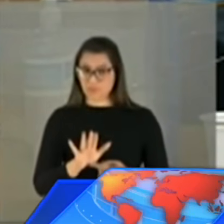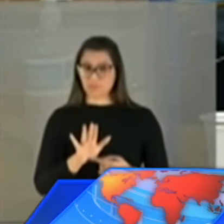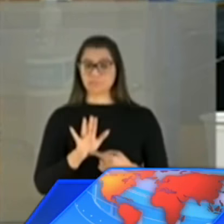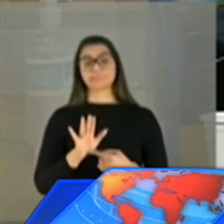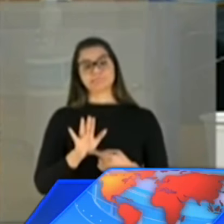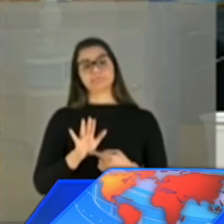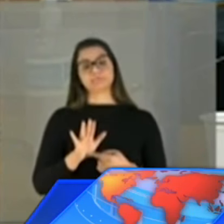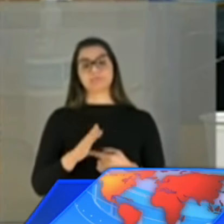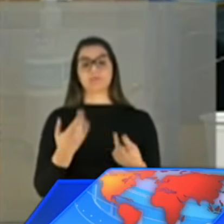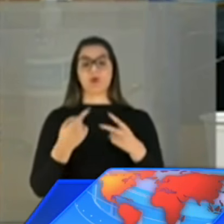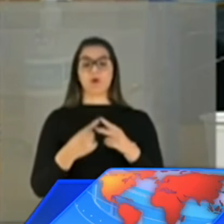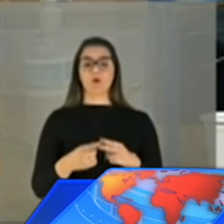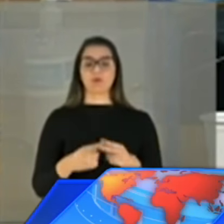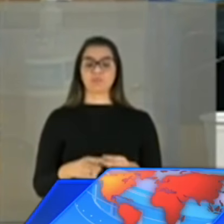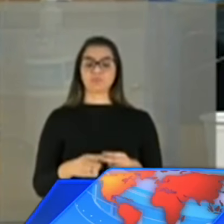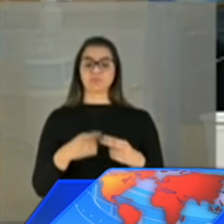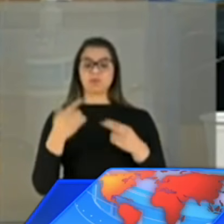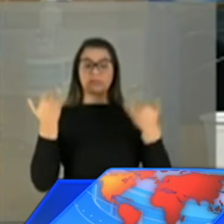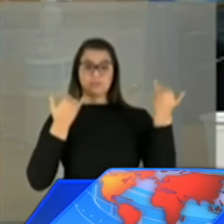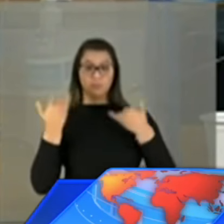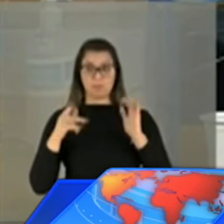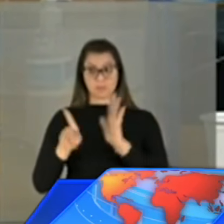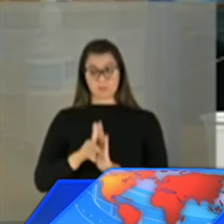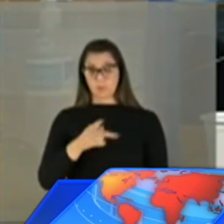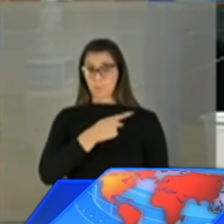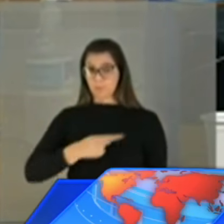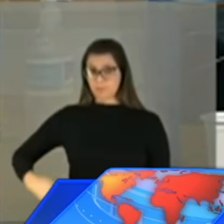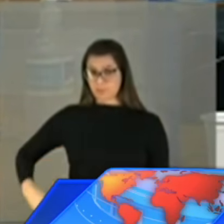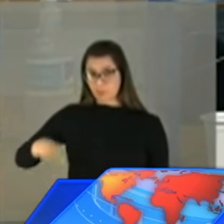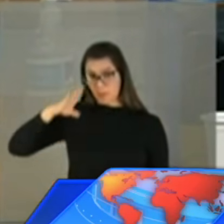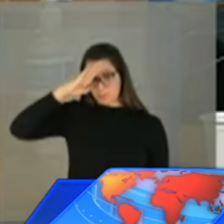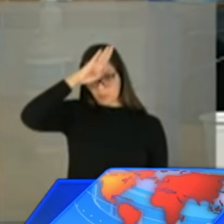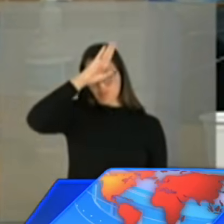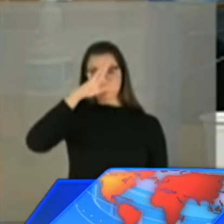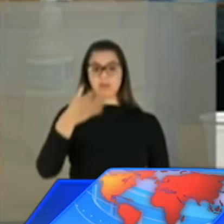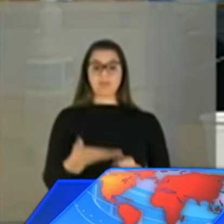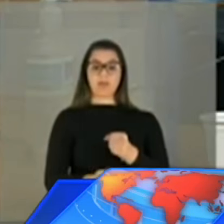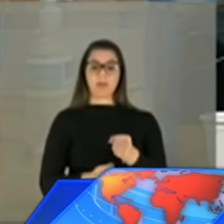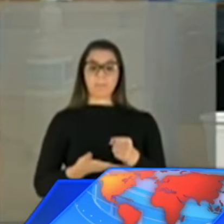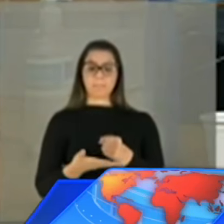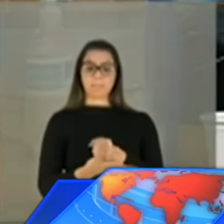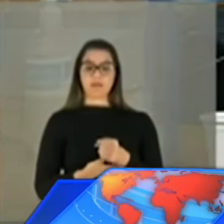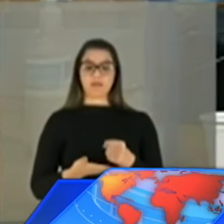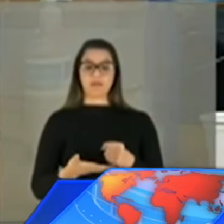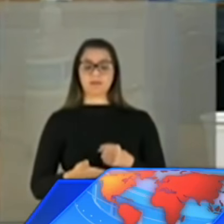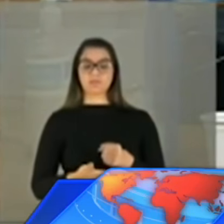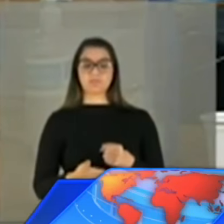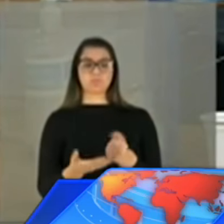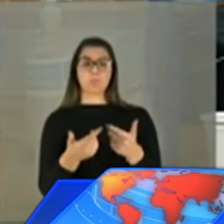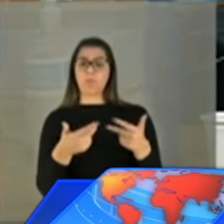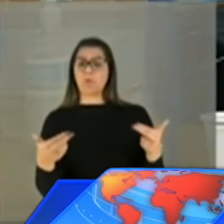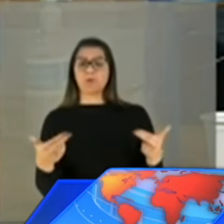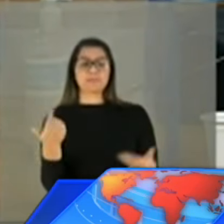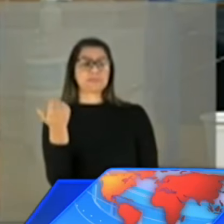refuto em função das providências que o presidente tomou, mas ela está baseada numa invoice que não